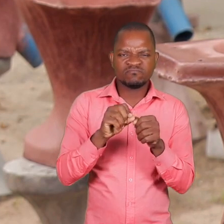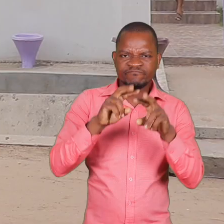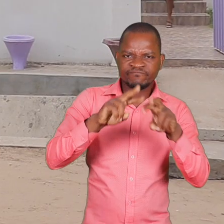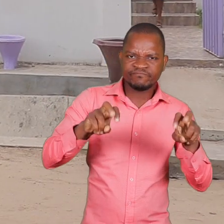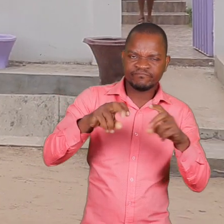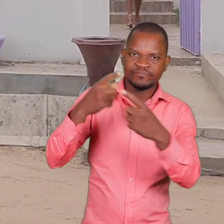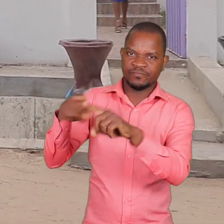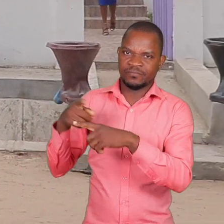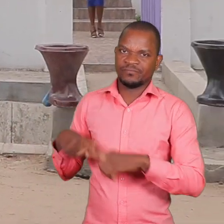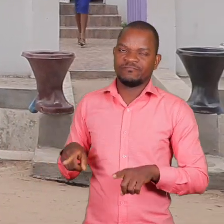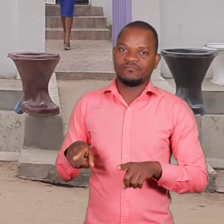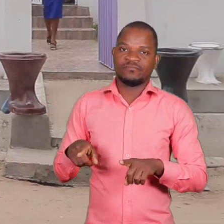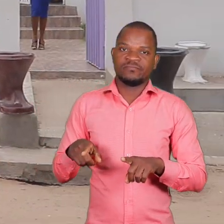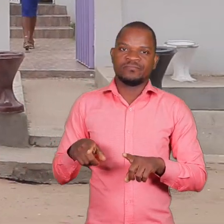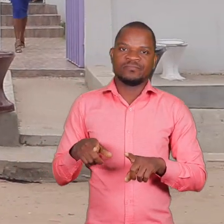Pesquisa.